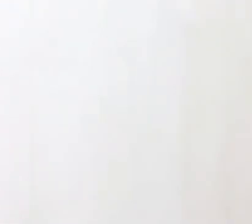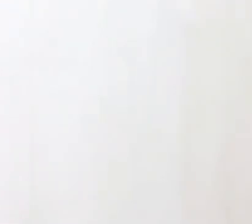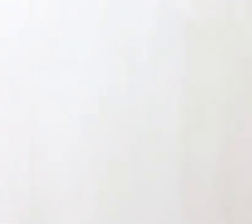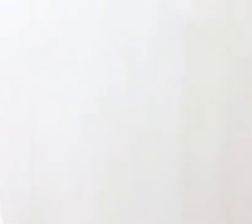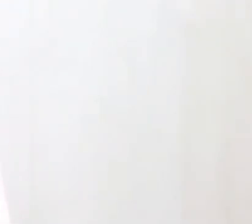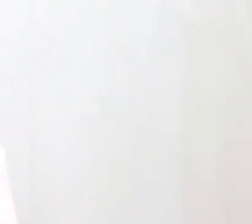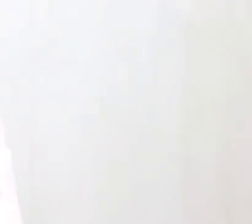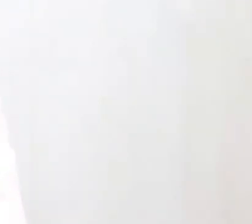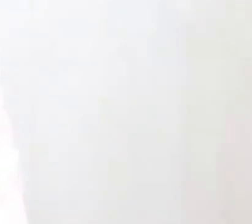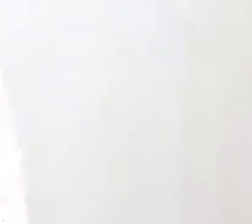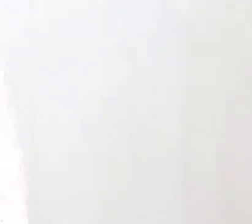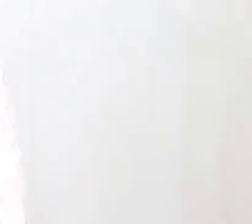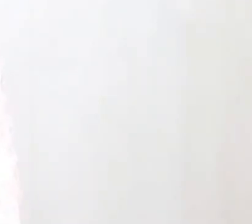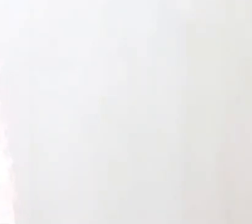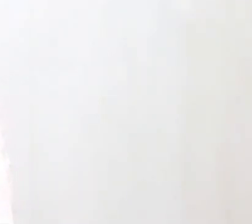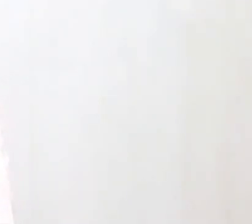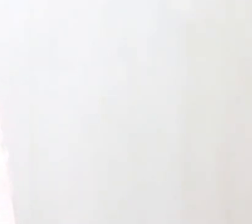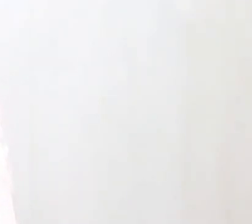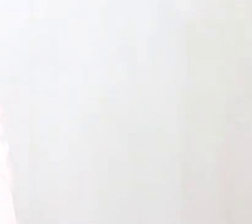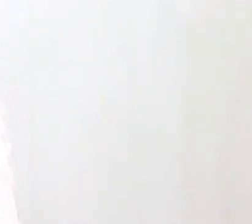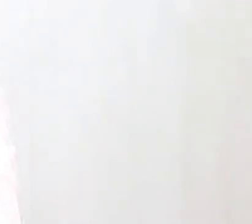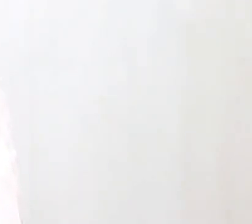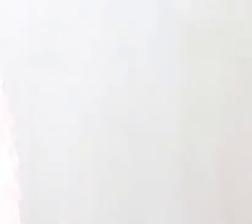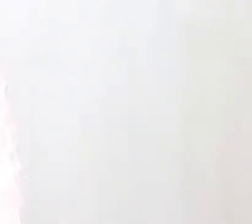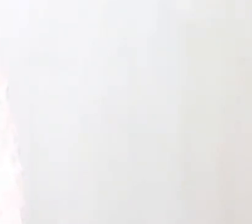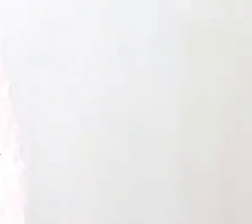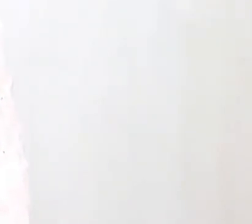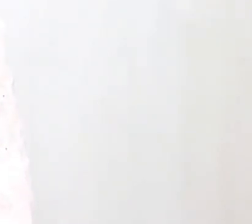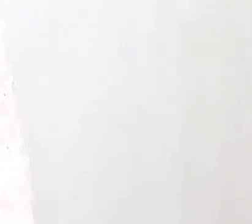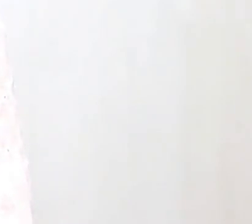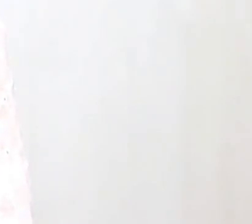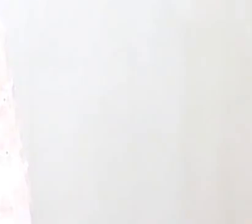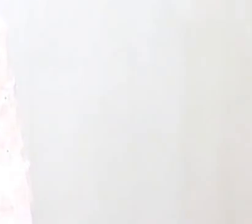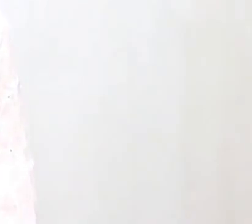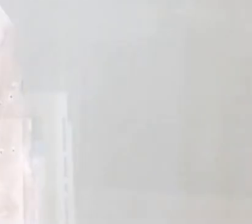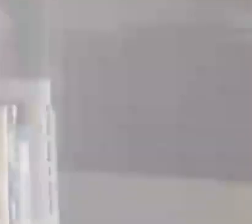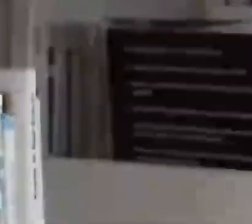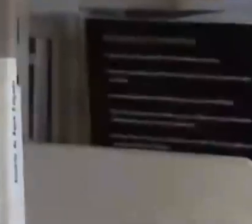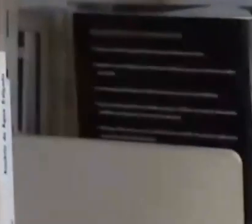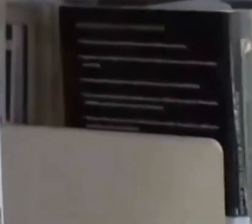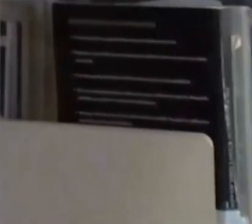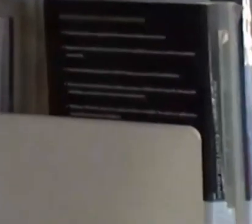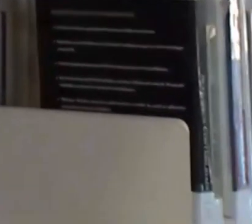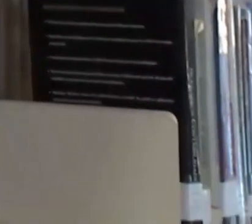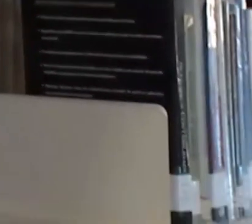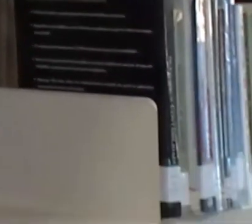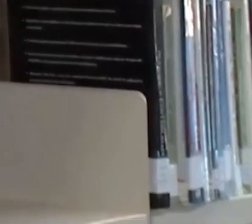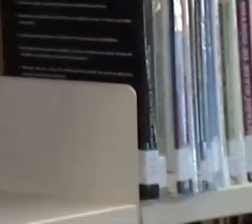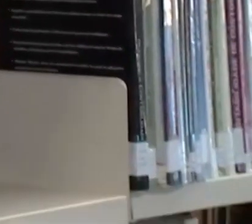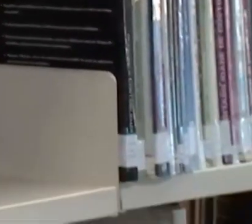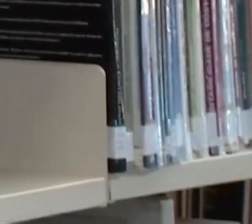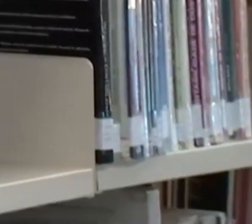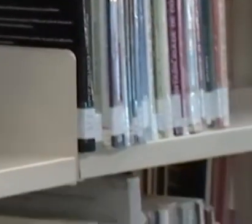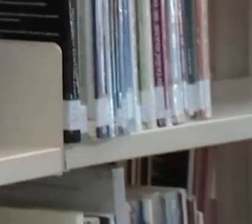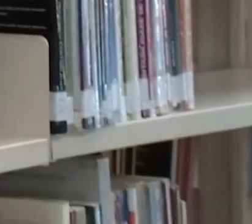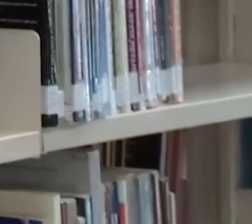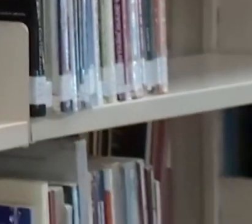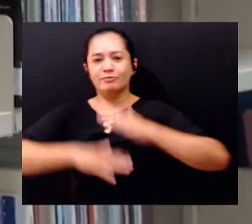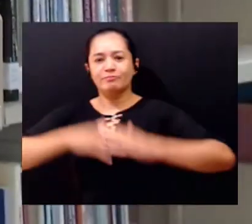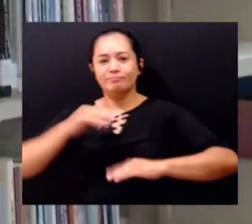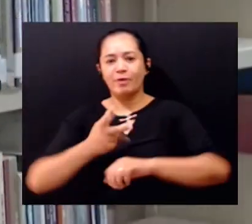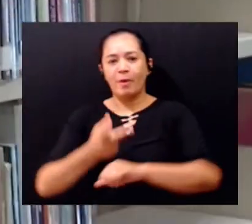Que é o Oscar do quadrinho. Ele é indicado ao Ângelo Agostini, que é um dos mais tradicionais prêmios que existem no